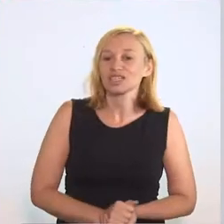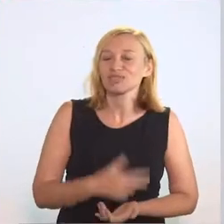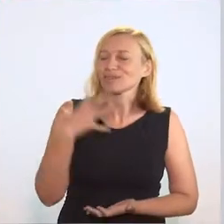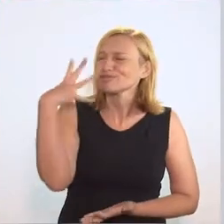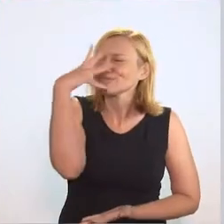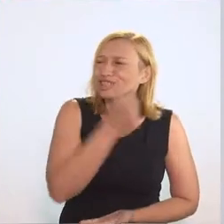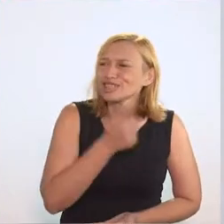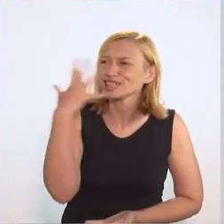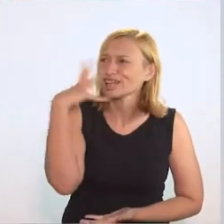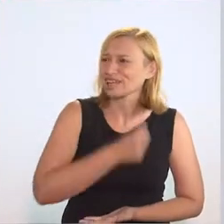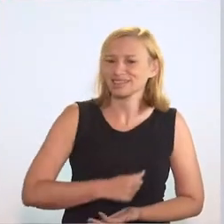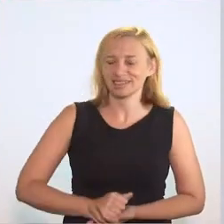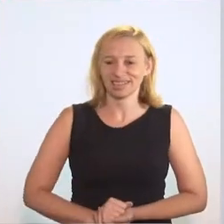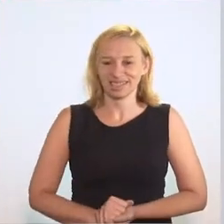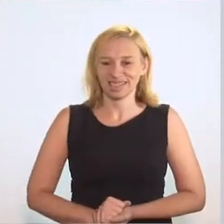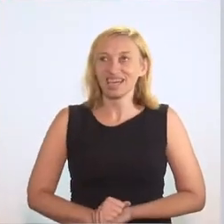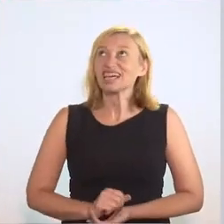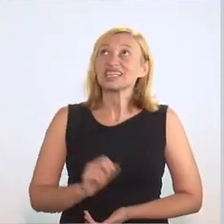de vista.